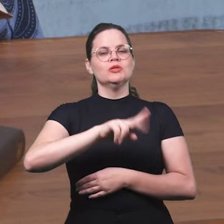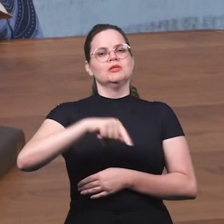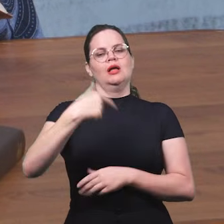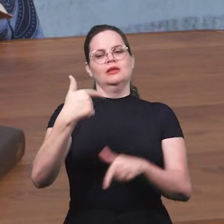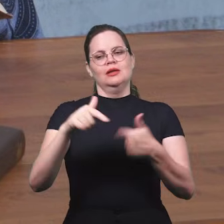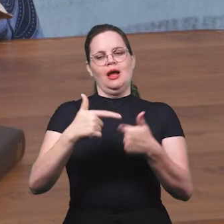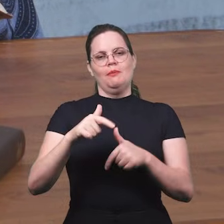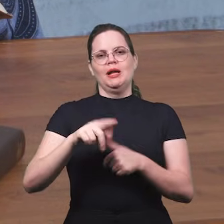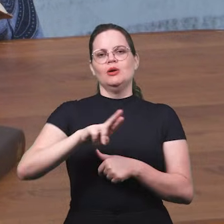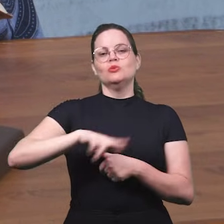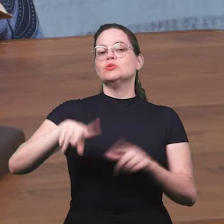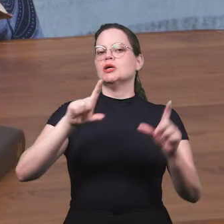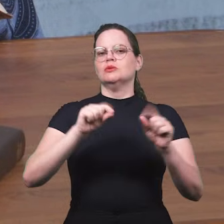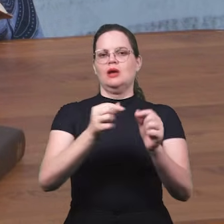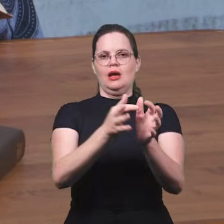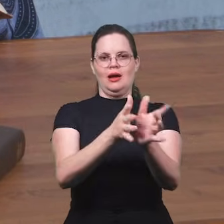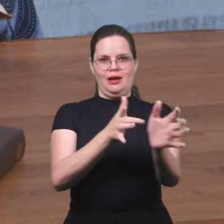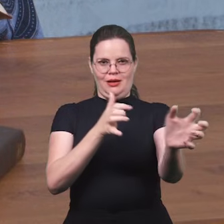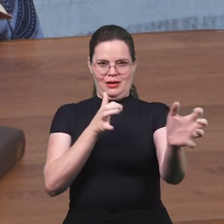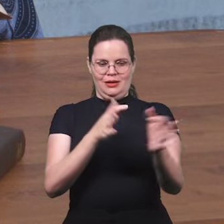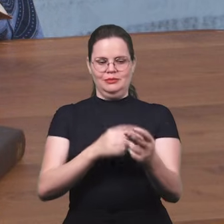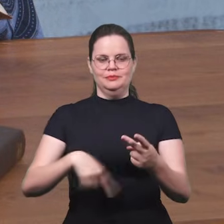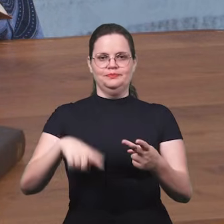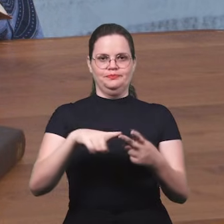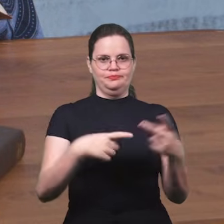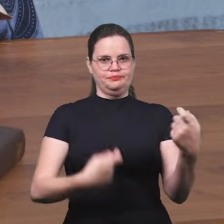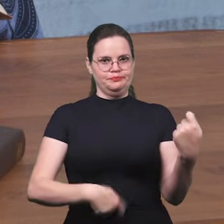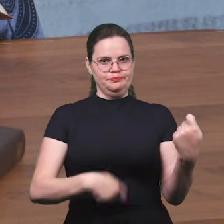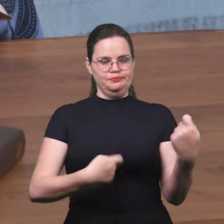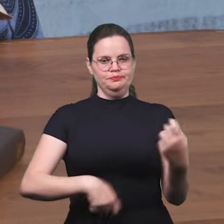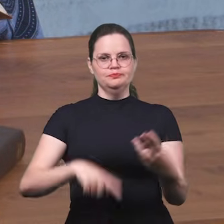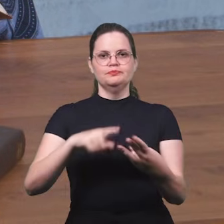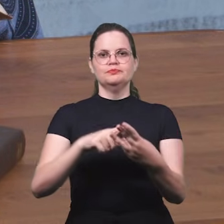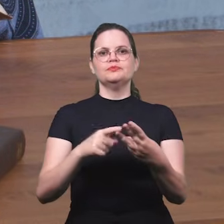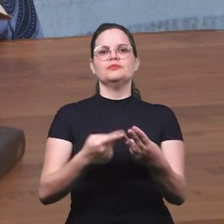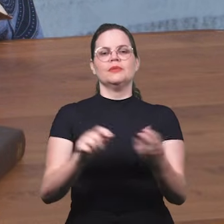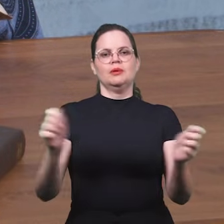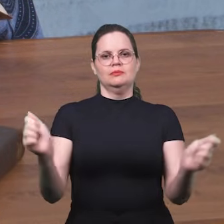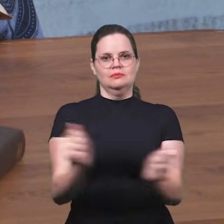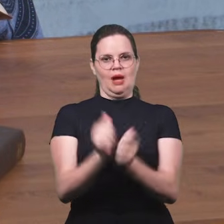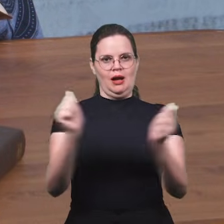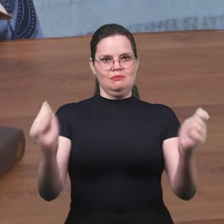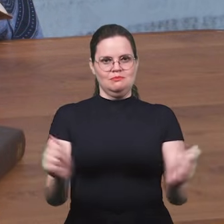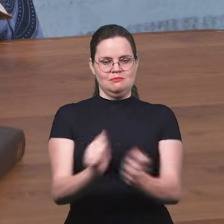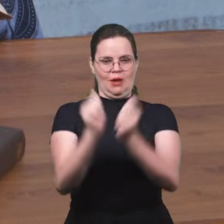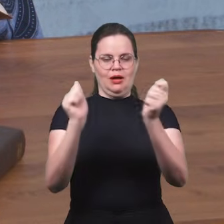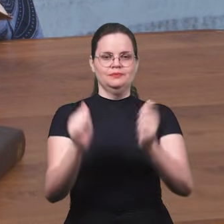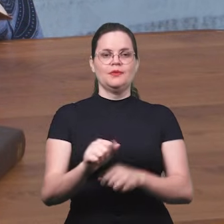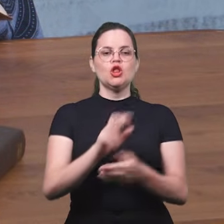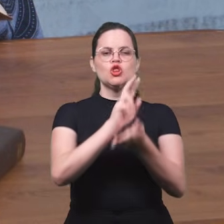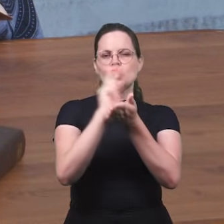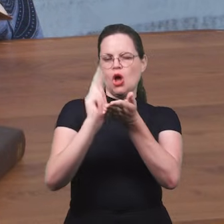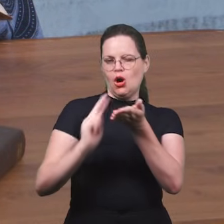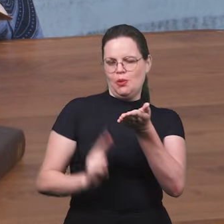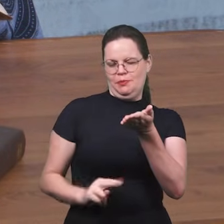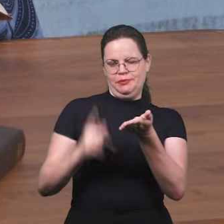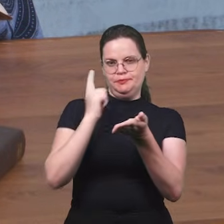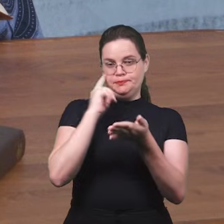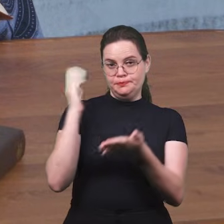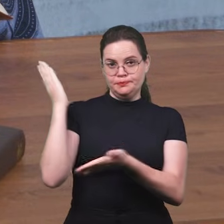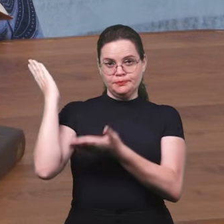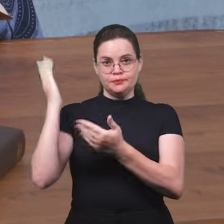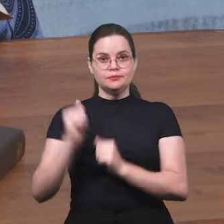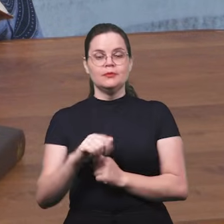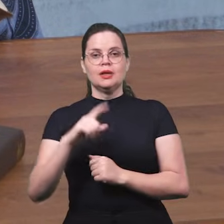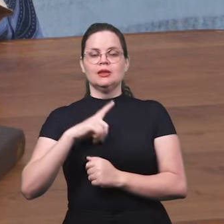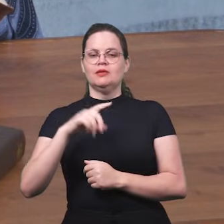saltérios. E este foi o número dos homens aptos para a obra do seu ministério. Dos filhos de